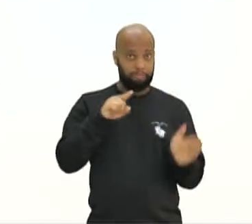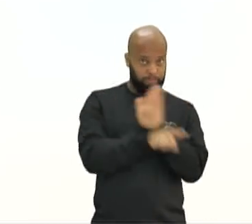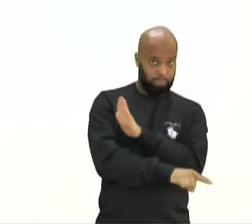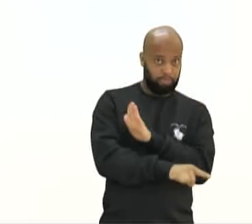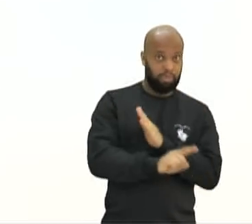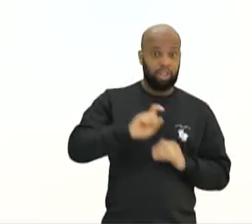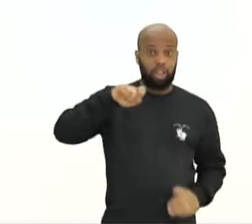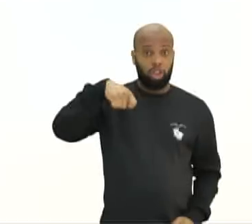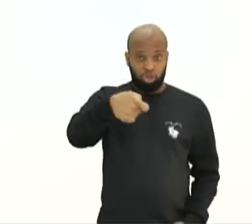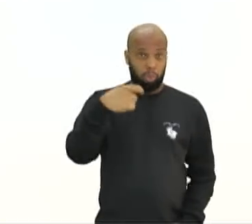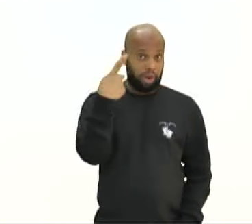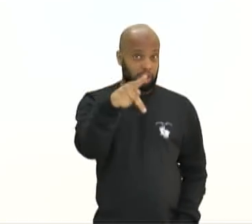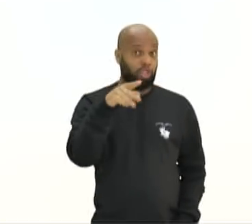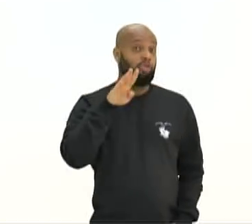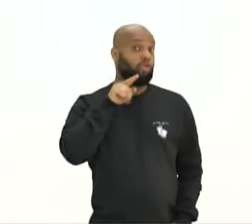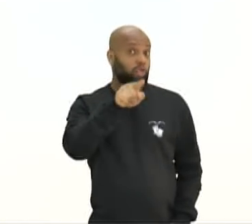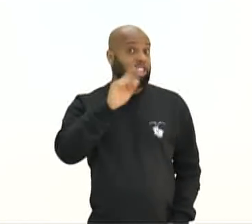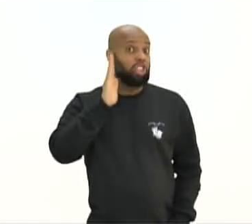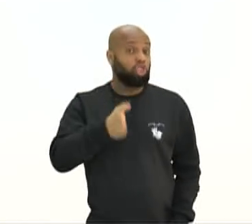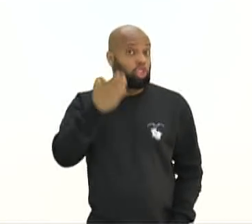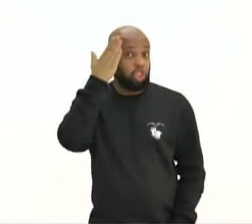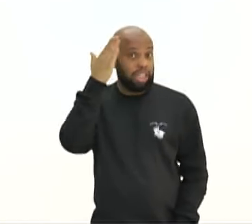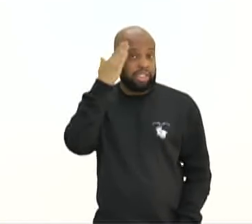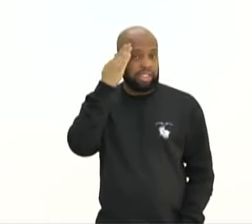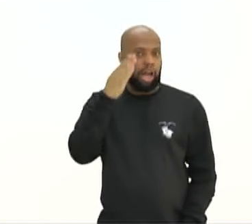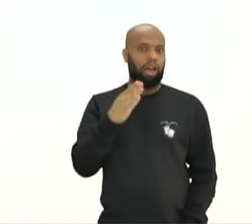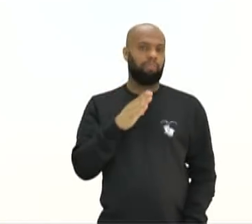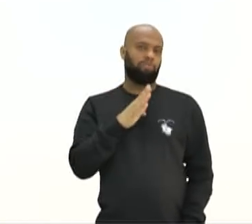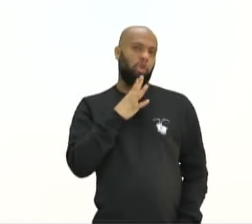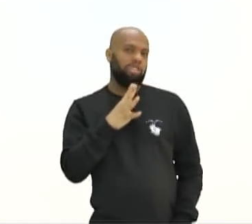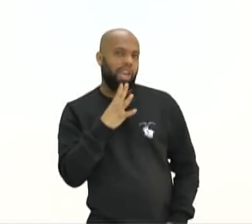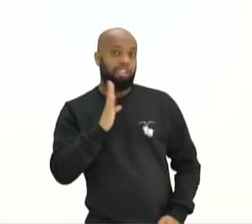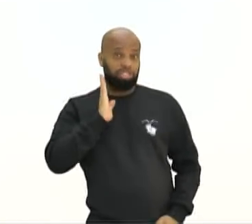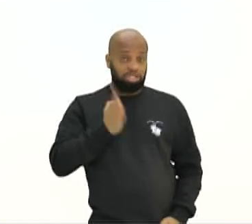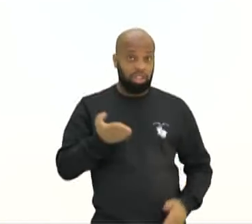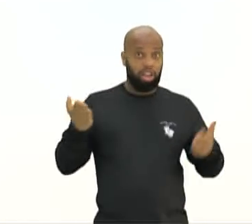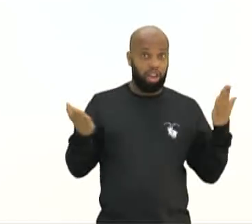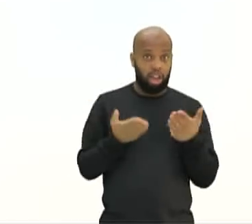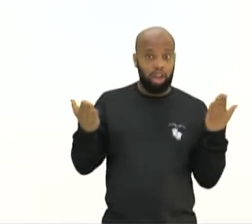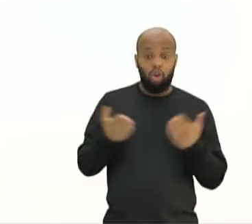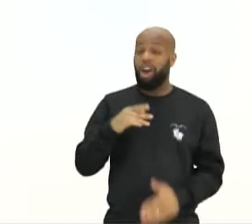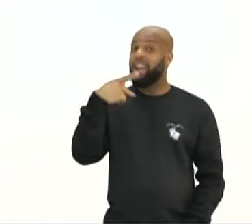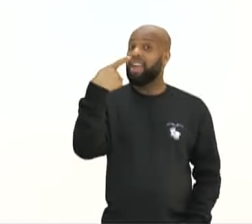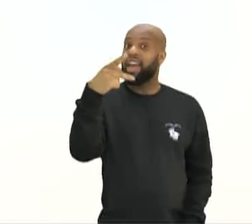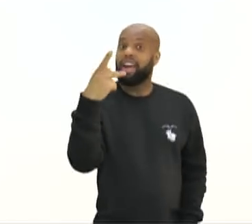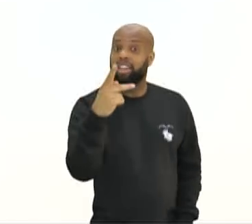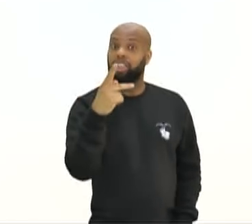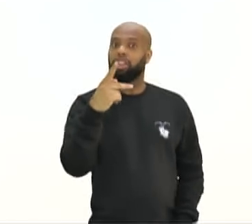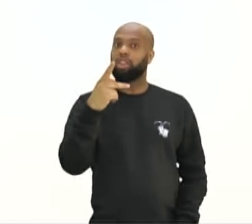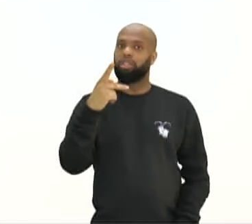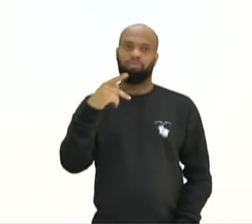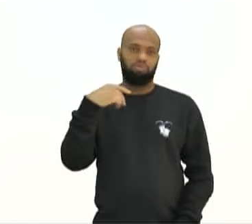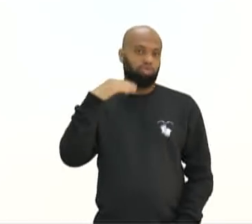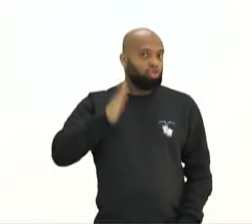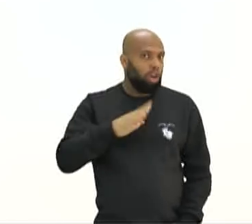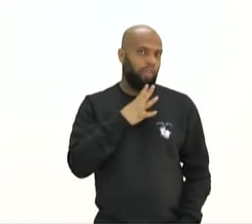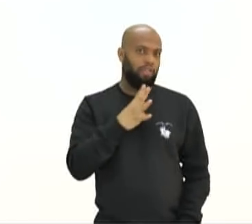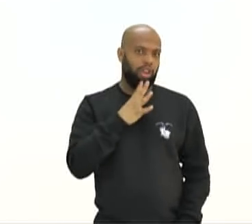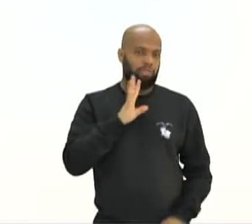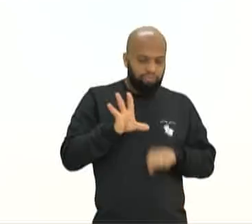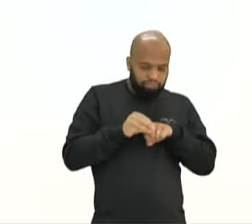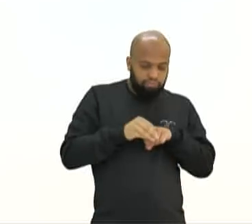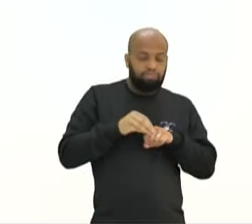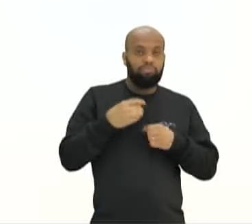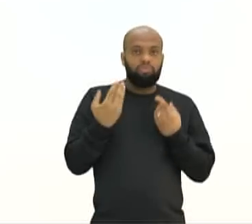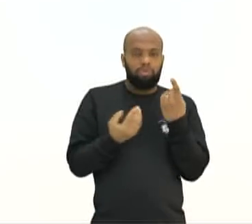acordo com os seus conhecimentos, né? Lembra? Histórias de leitura. E agora? De acordo com os seus conhecimentos, de